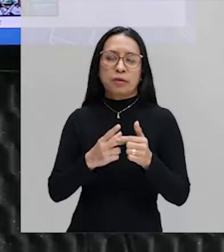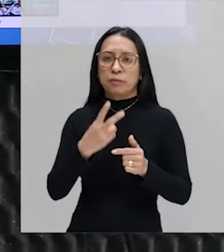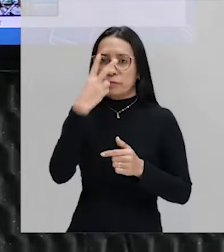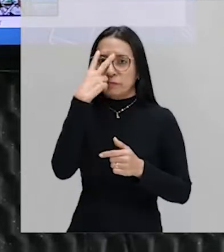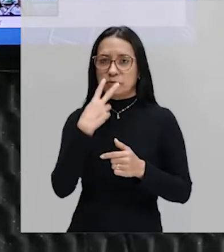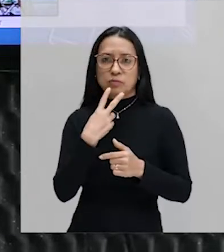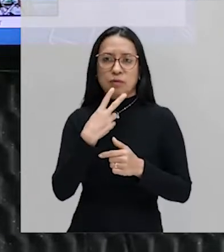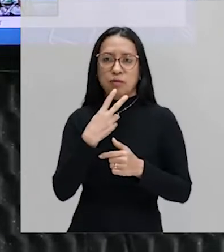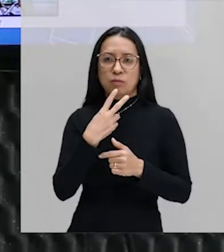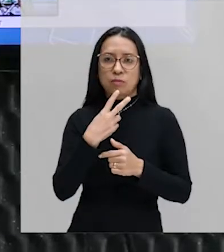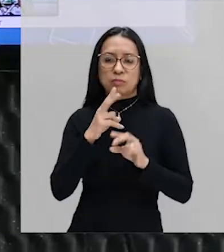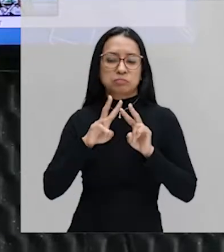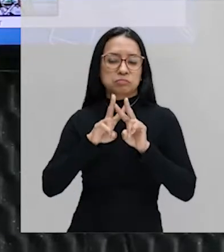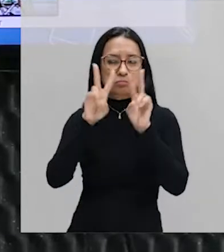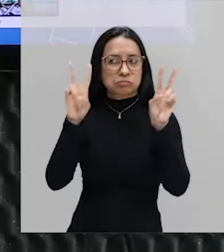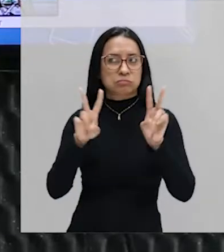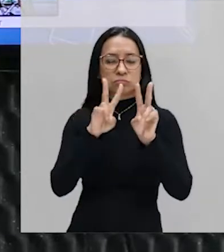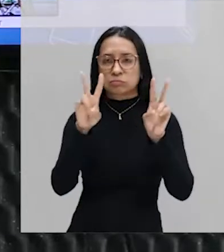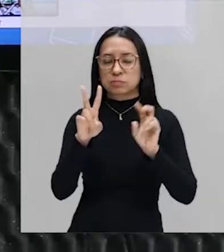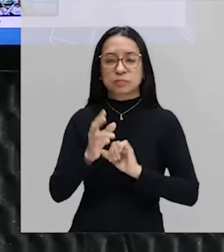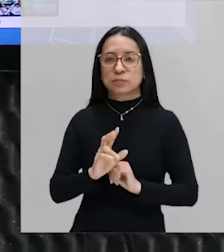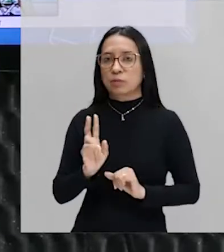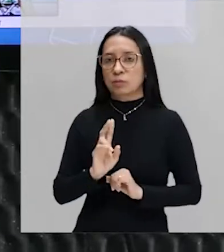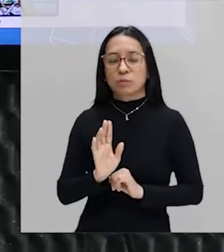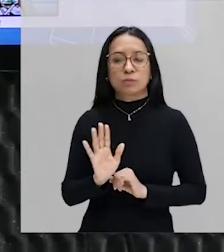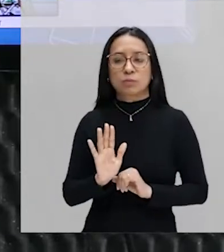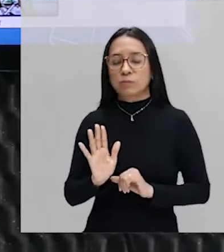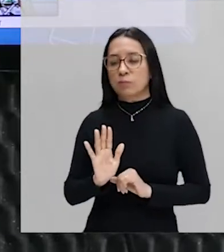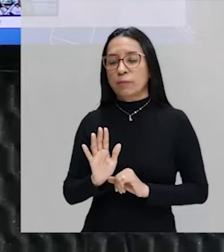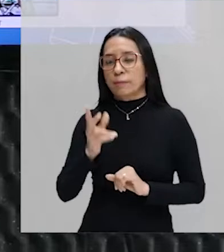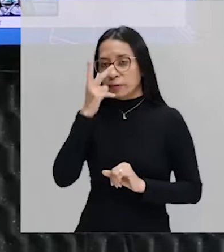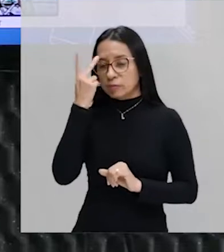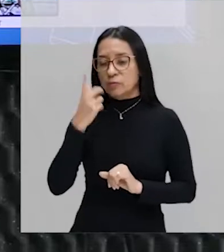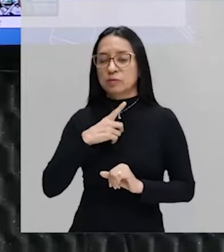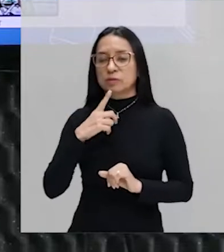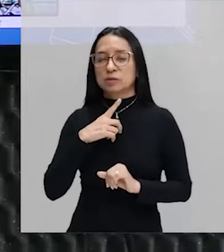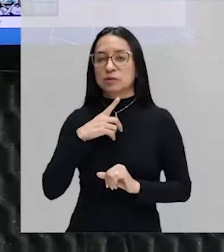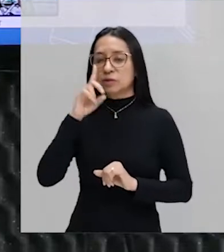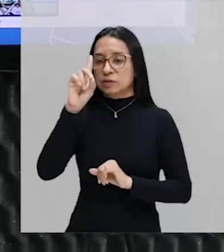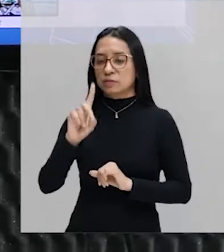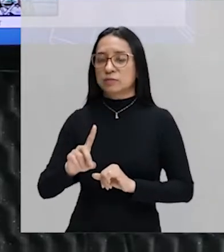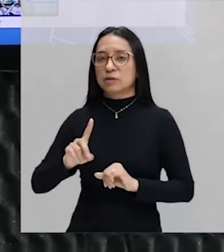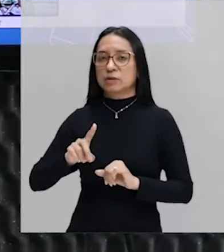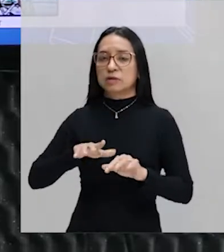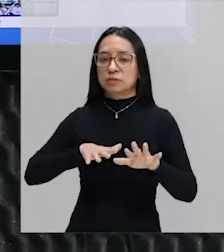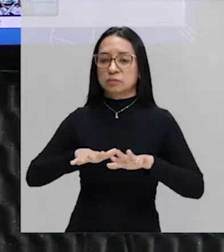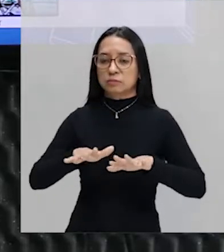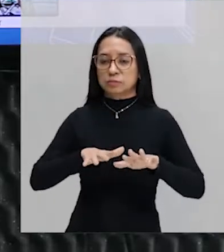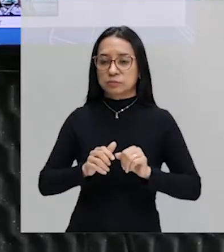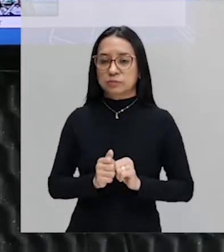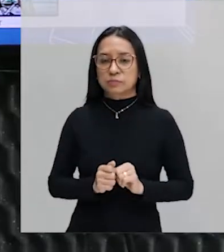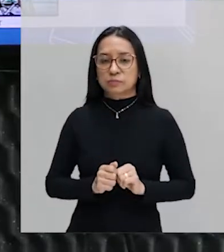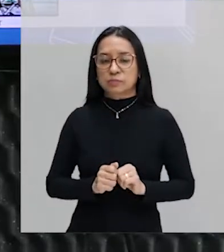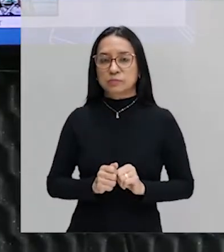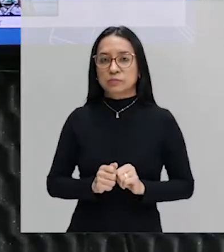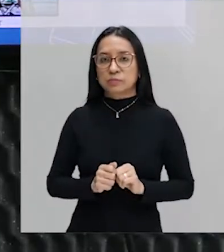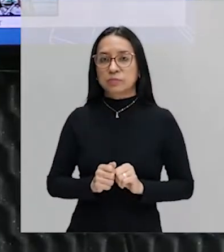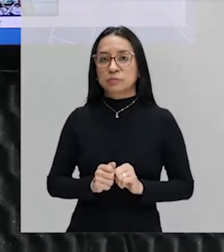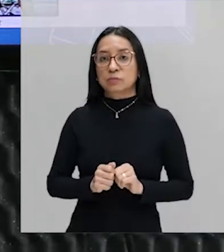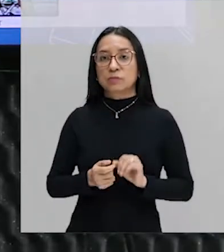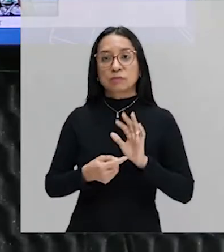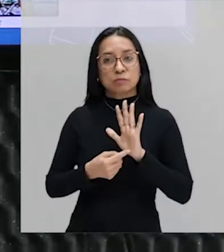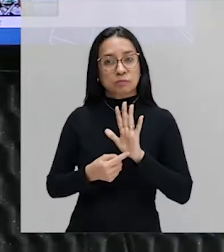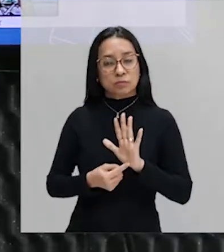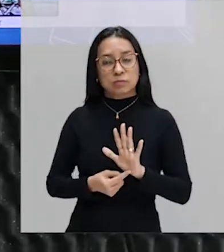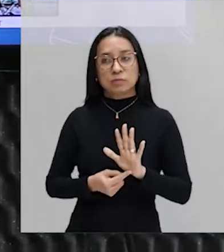visual, que não enxergam, um cego, não. Para pessoas que têm deficiência locomotora. Quando eu trago esportes adaptados, eu sempre gosto de